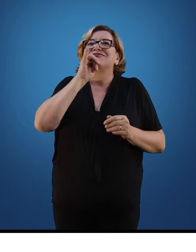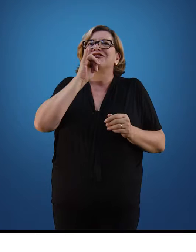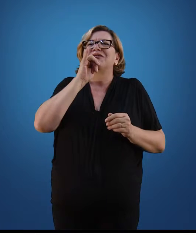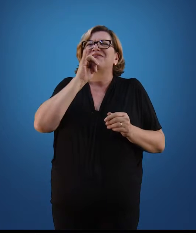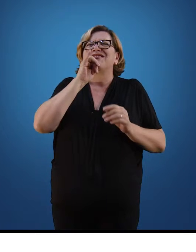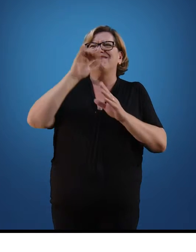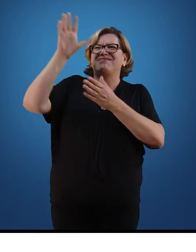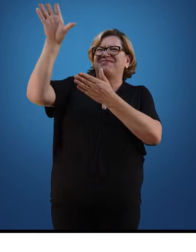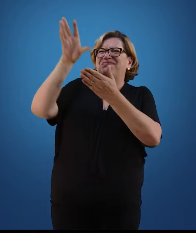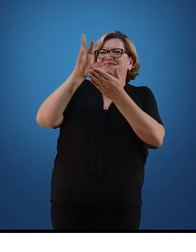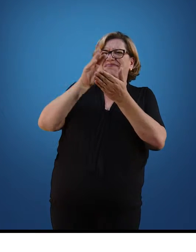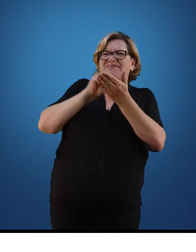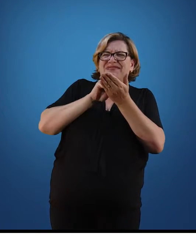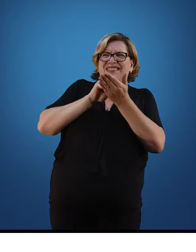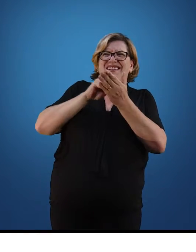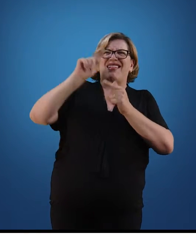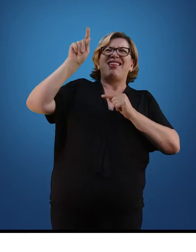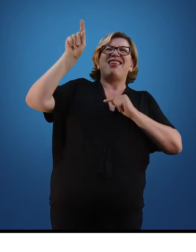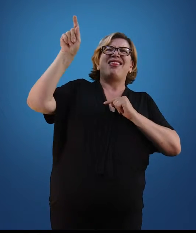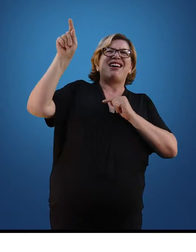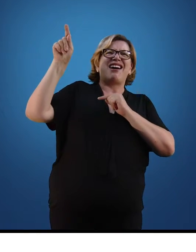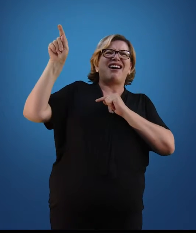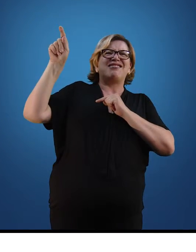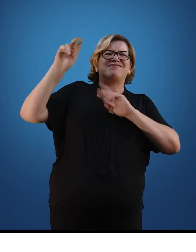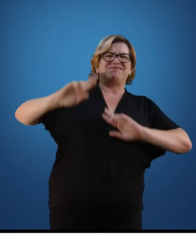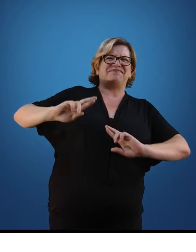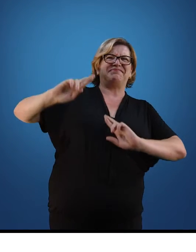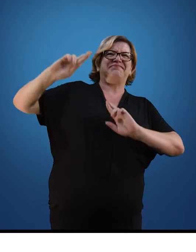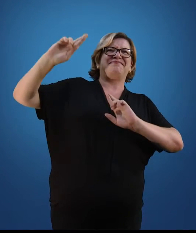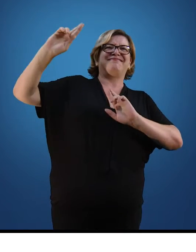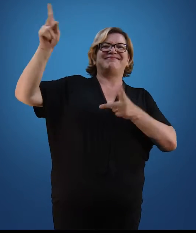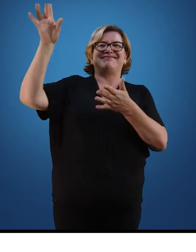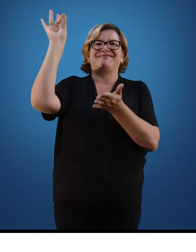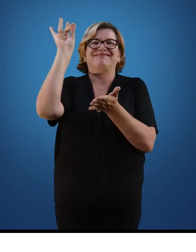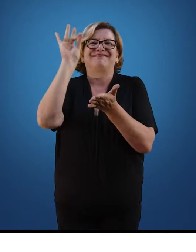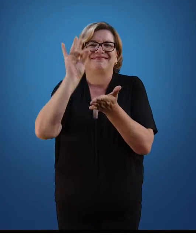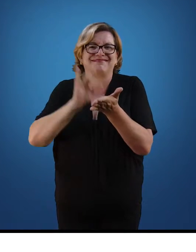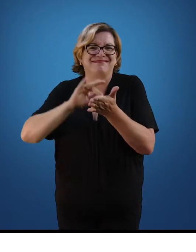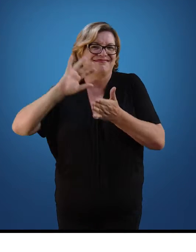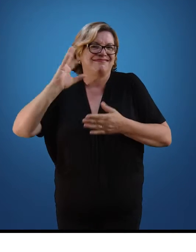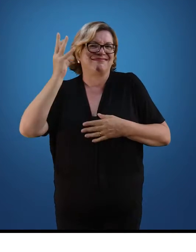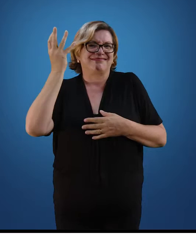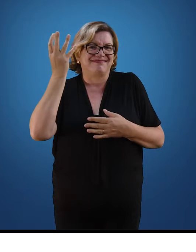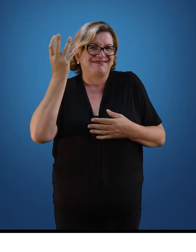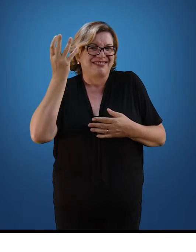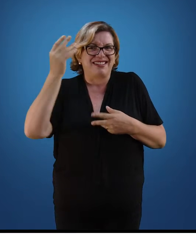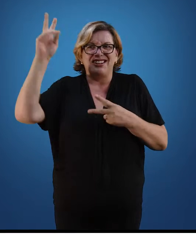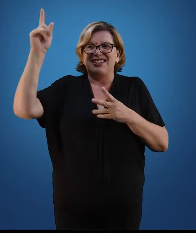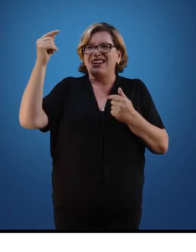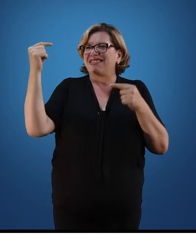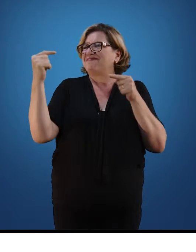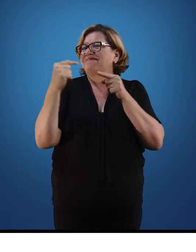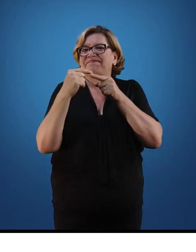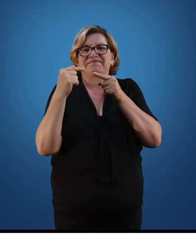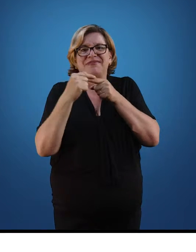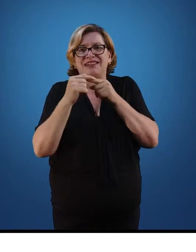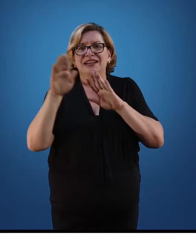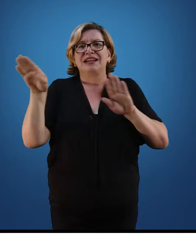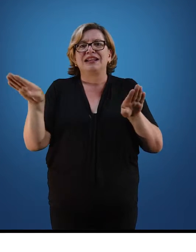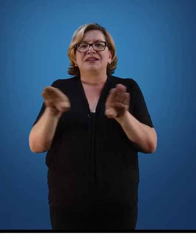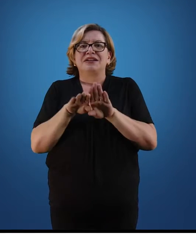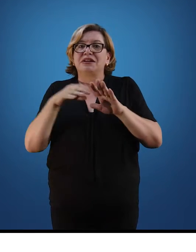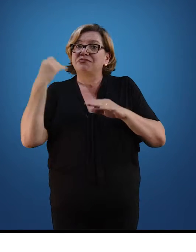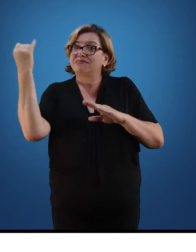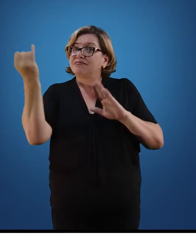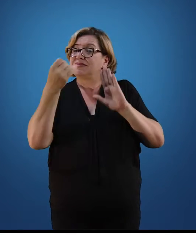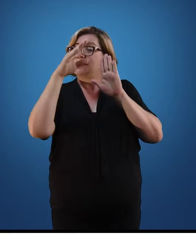o nosso contexto que de repente é totalmente diferente do contexto que aconteceu essa inovação. Planejar a inovação